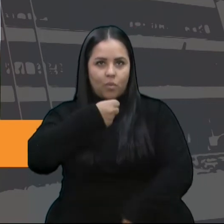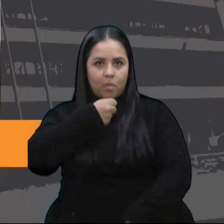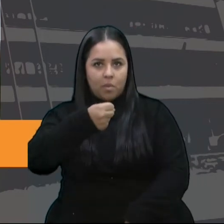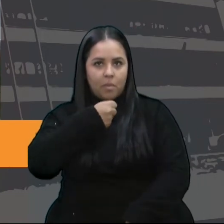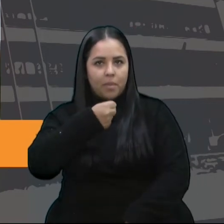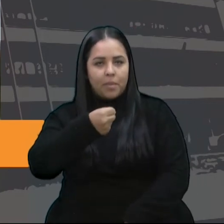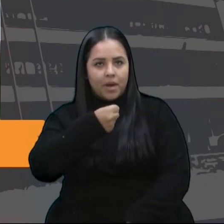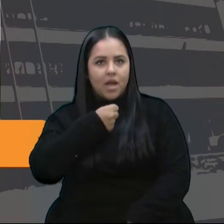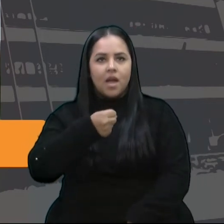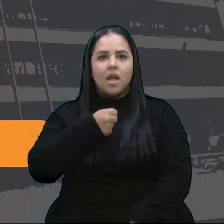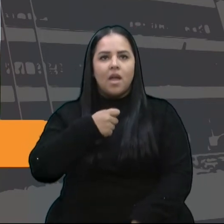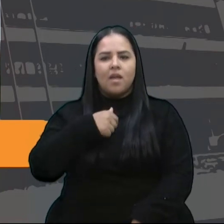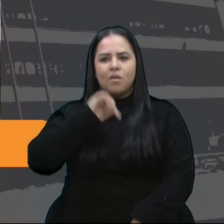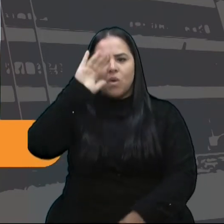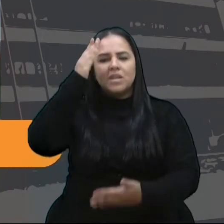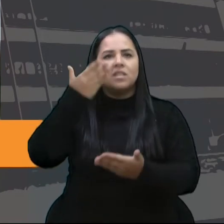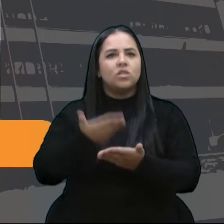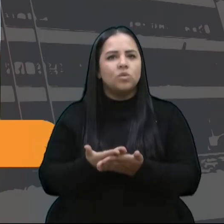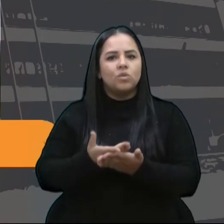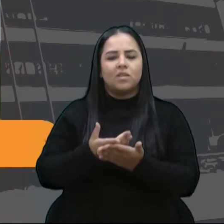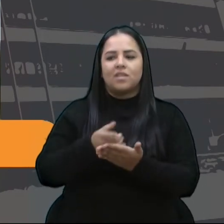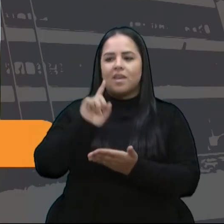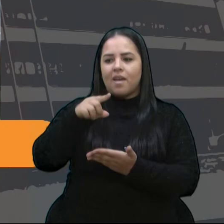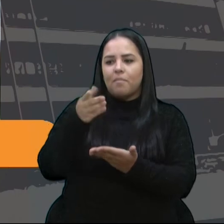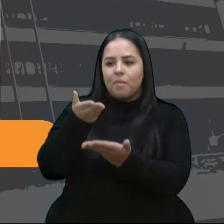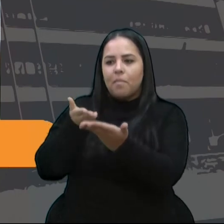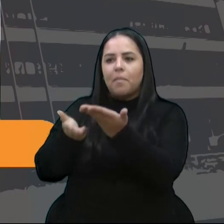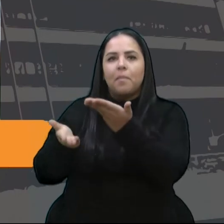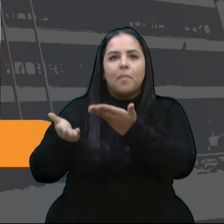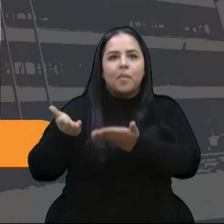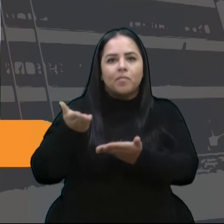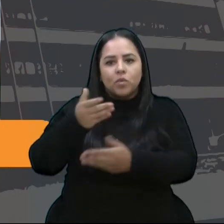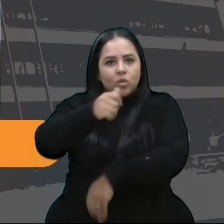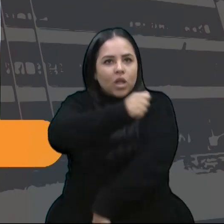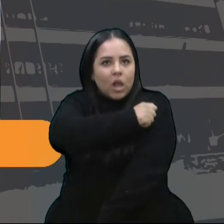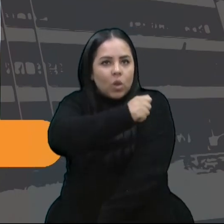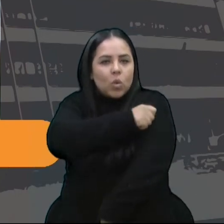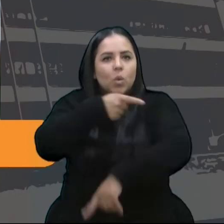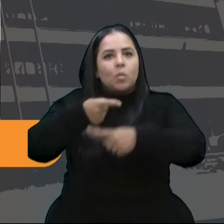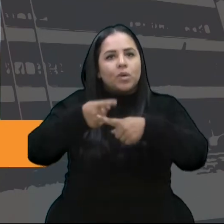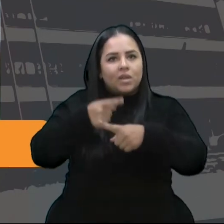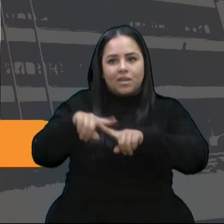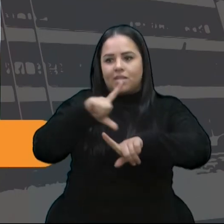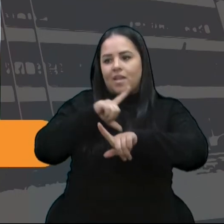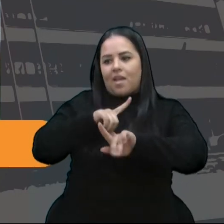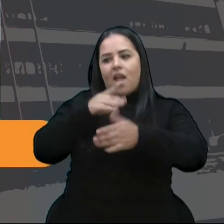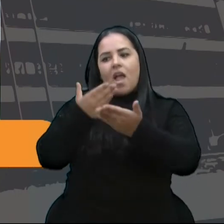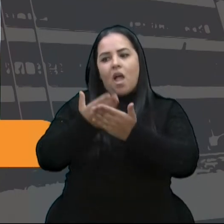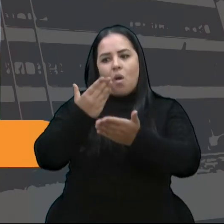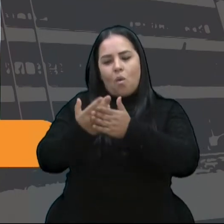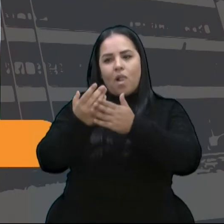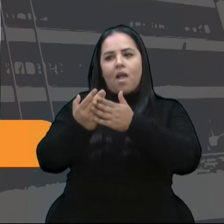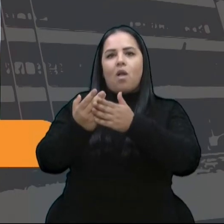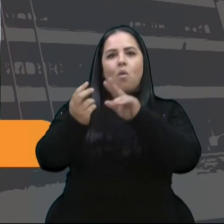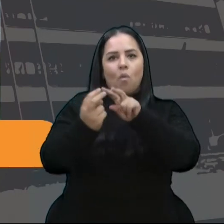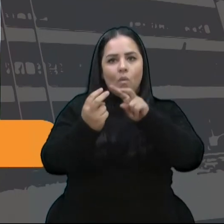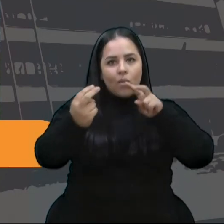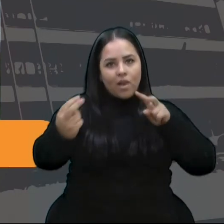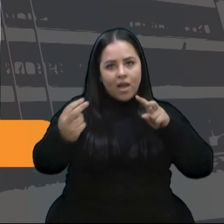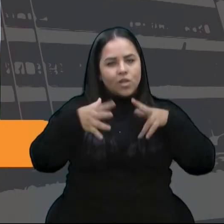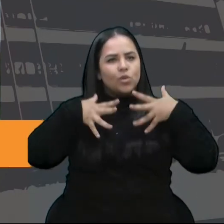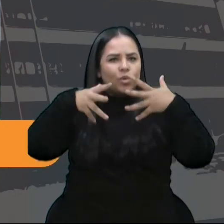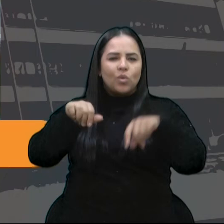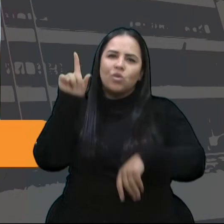foi um momento de mais engajamento dos alunos, né? Embora a questão da aula à distância, de toda essa questão que